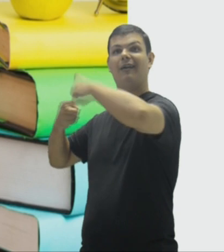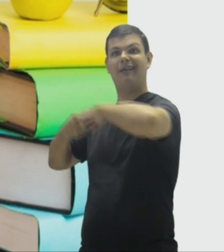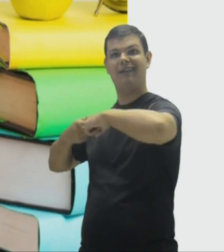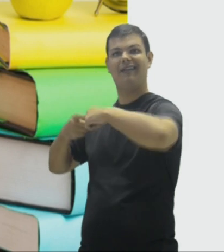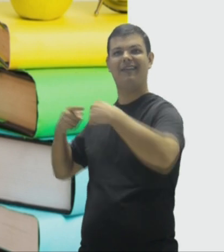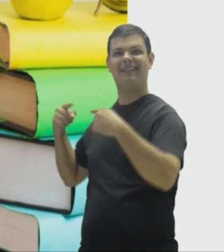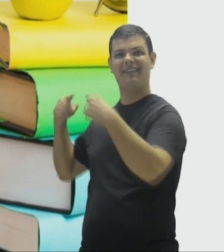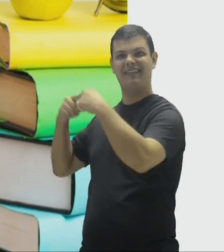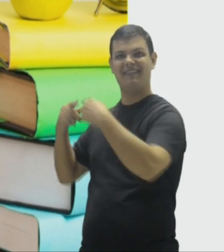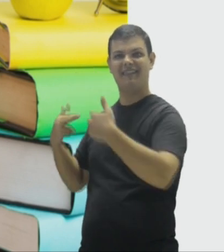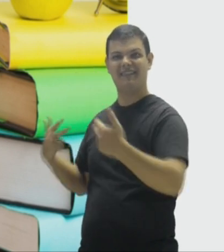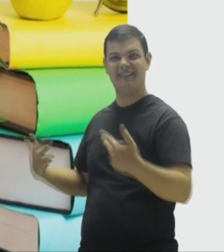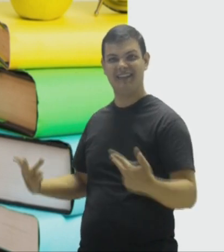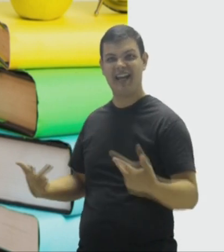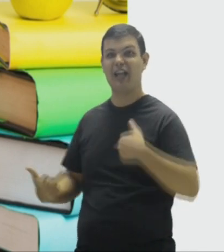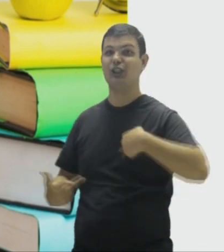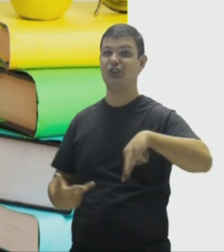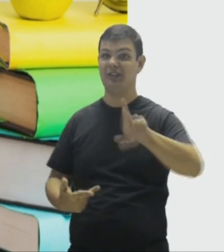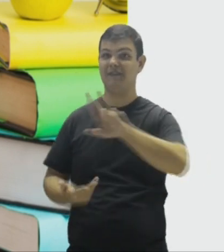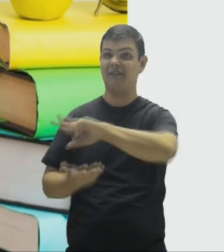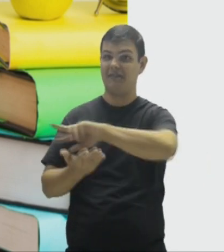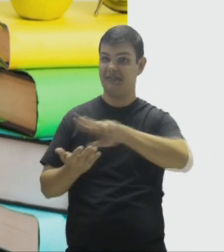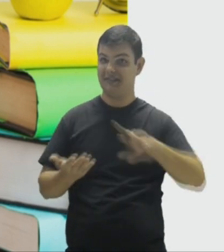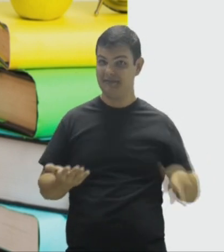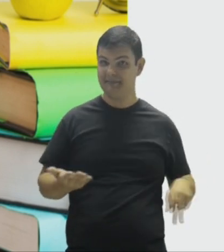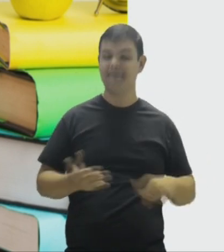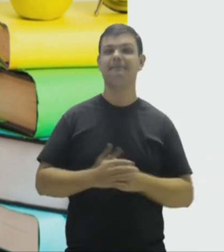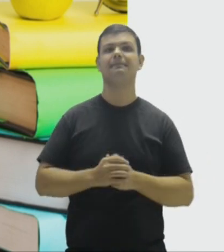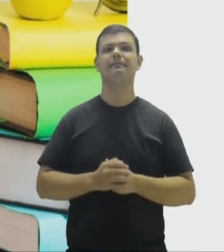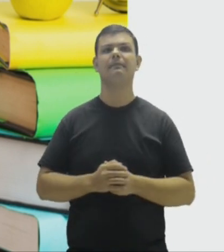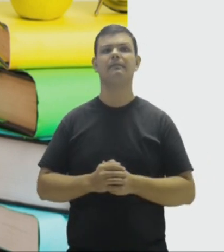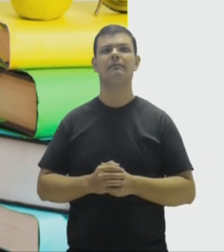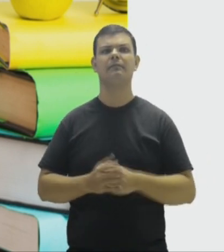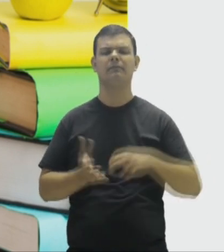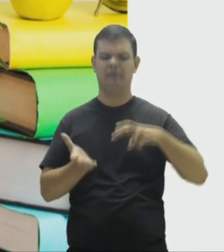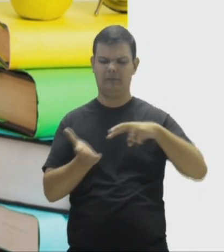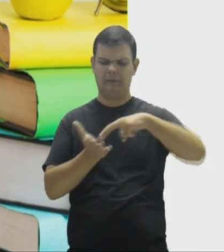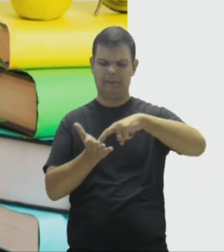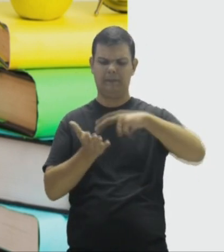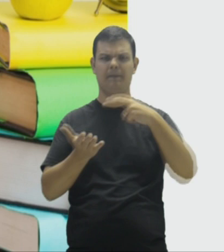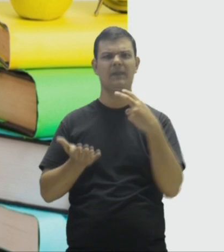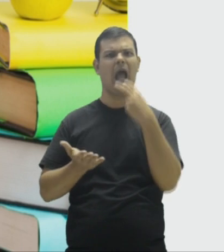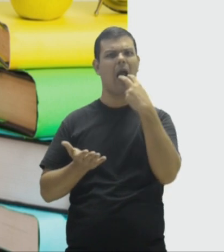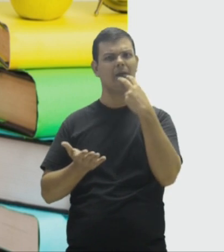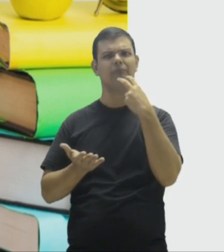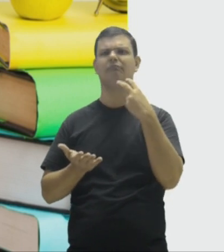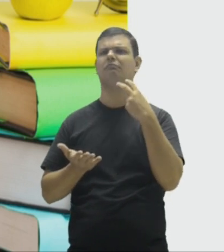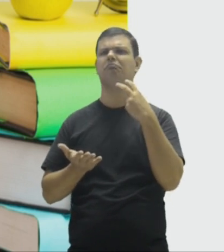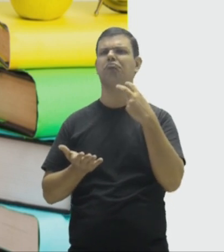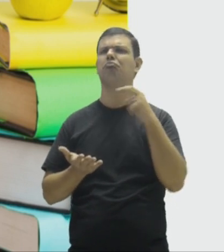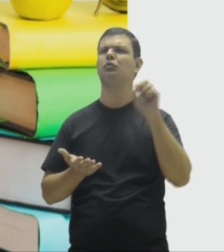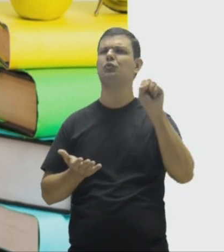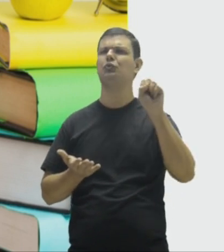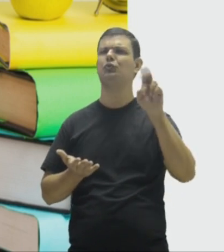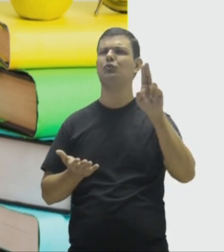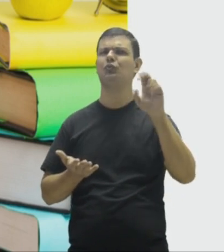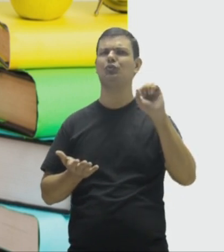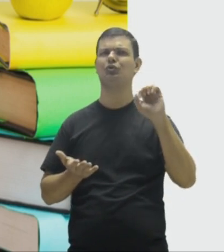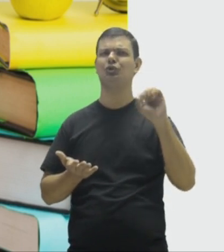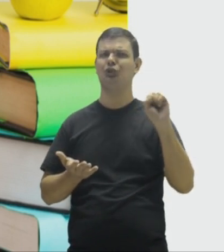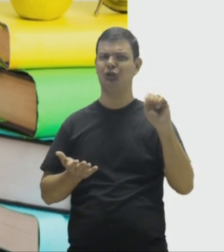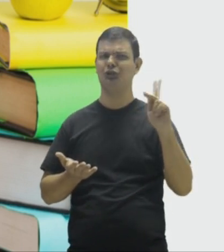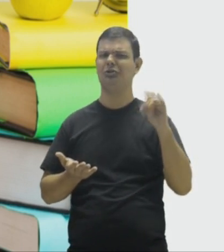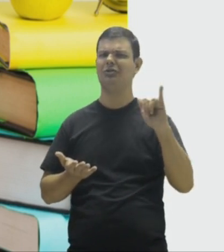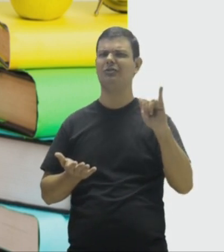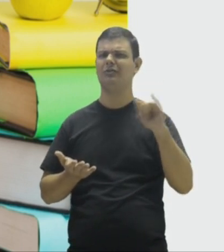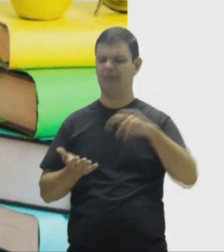existem, né? Que fazem parte da nossa diversidade cultural. Sushi, uma delícia, hein? Dá até vontade de comer. Sushi,